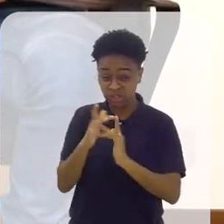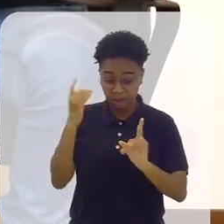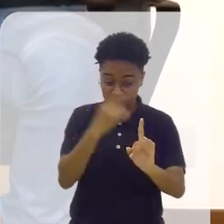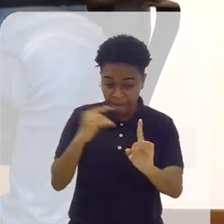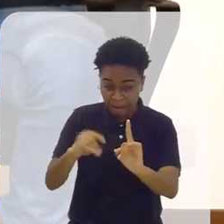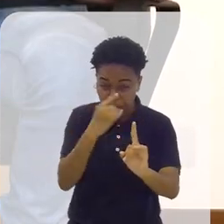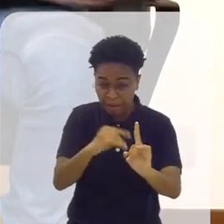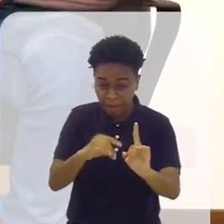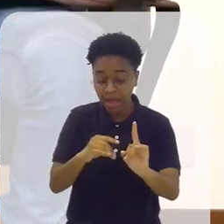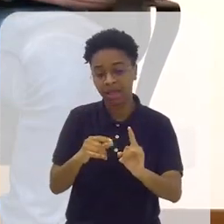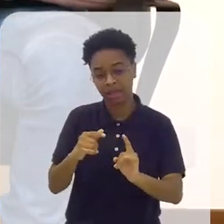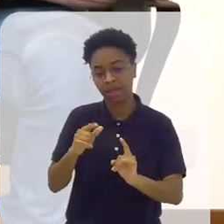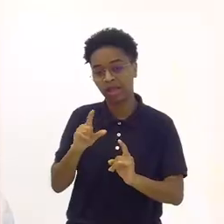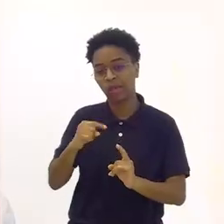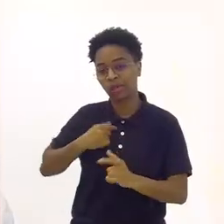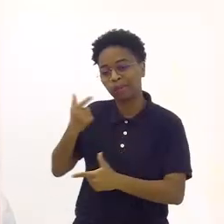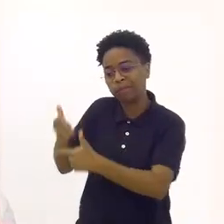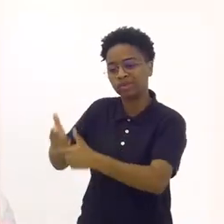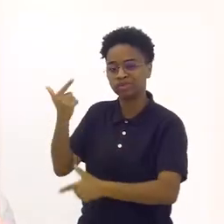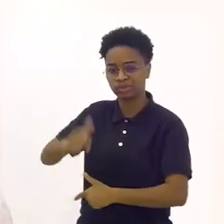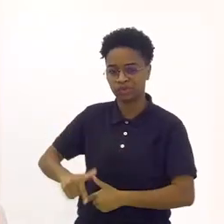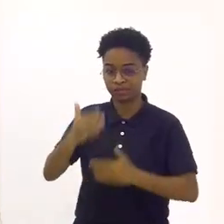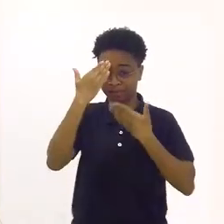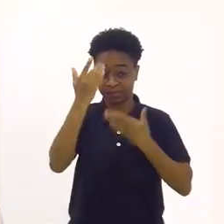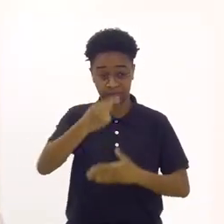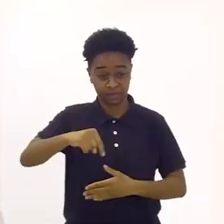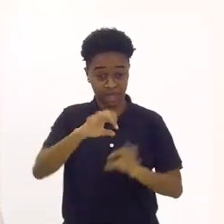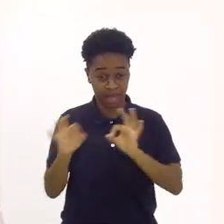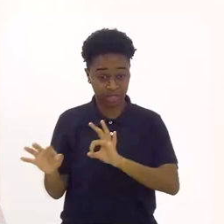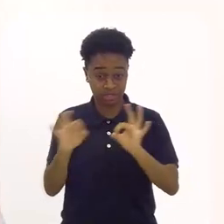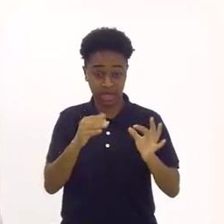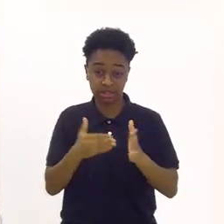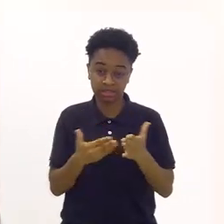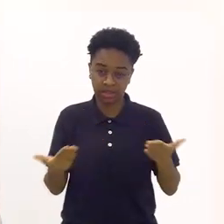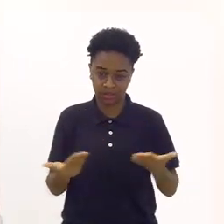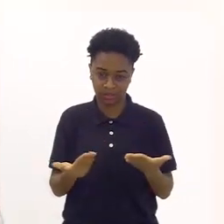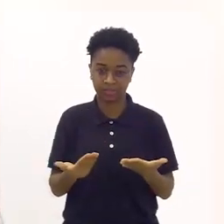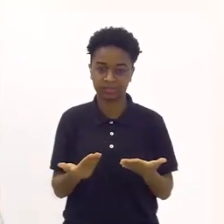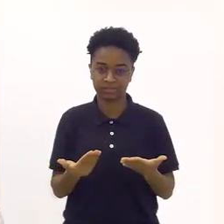Cristo, a gente briga de novo. Quero agradecer a todos vocês que ficaram